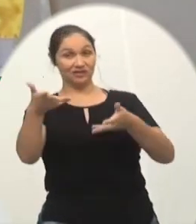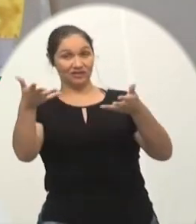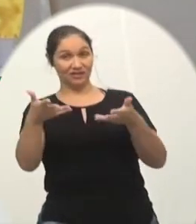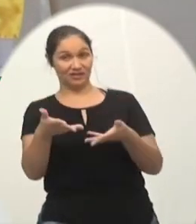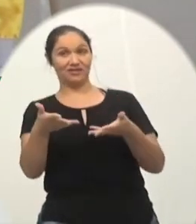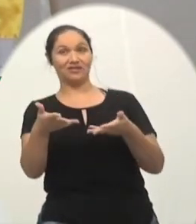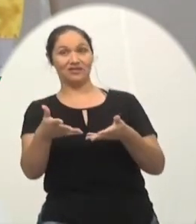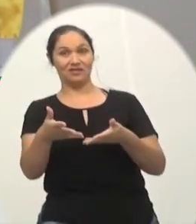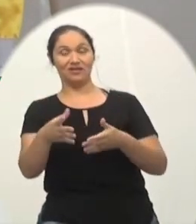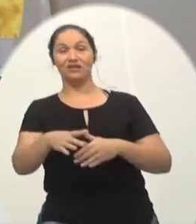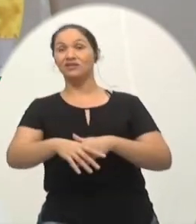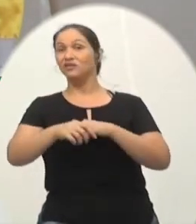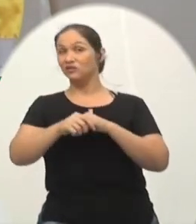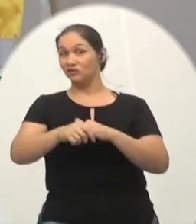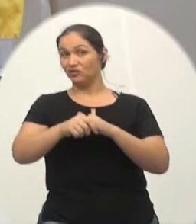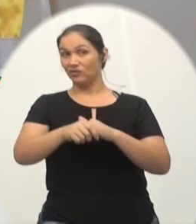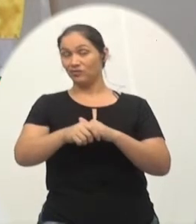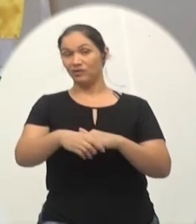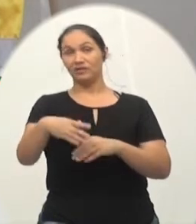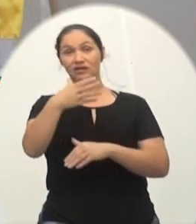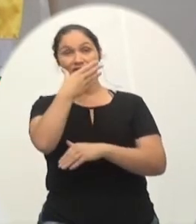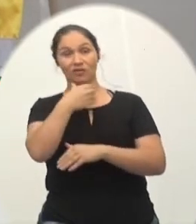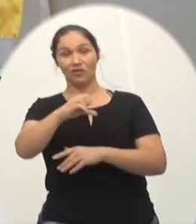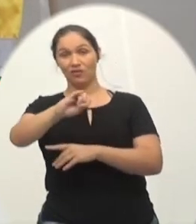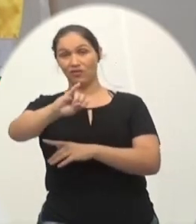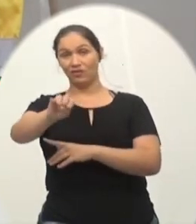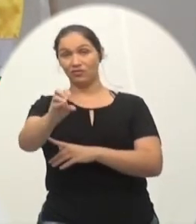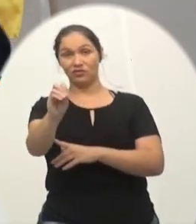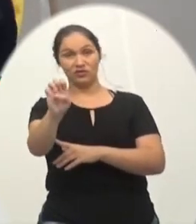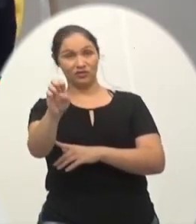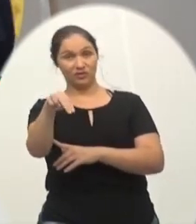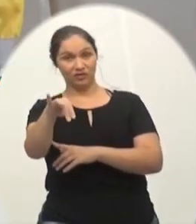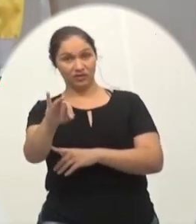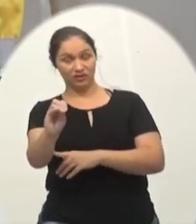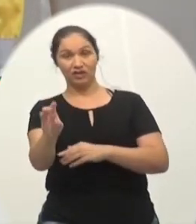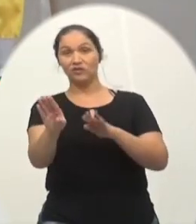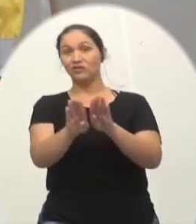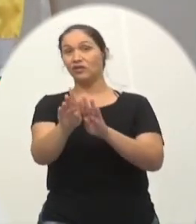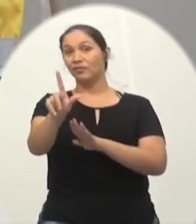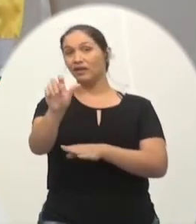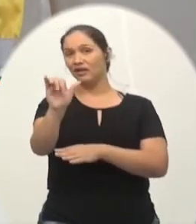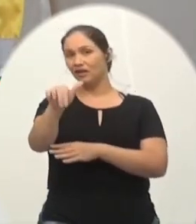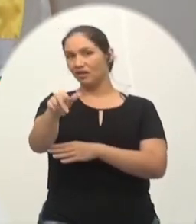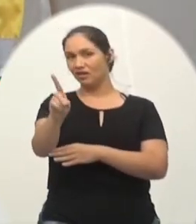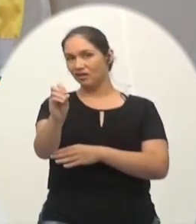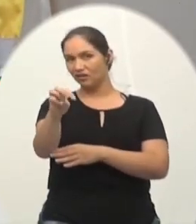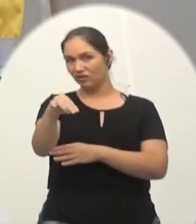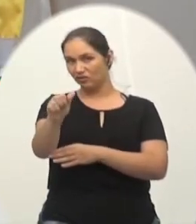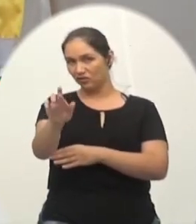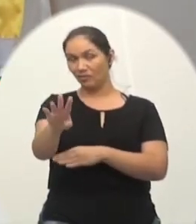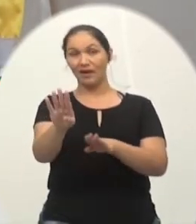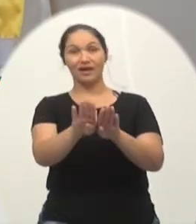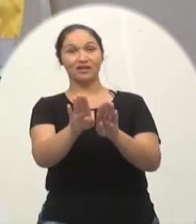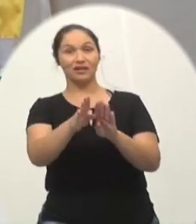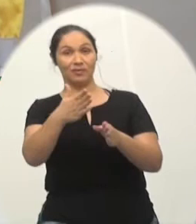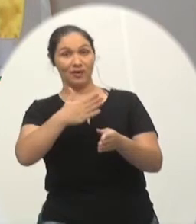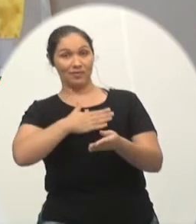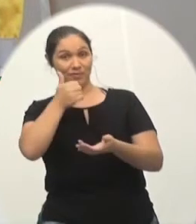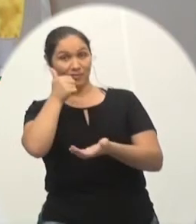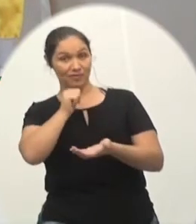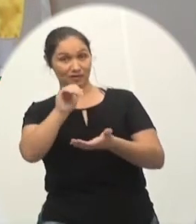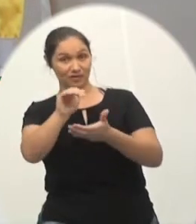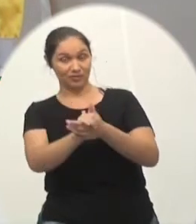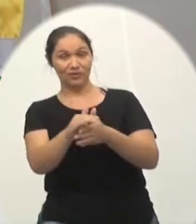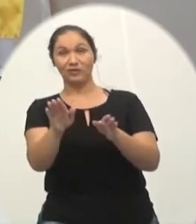a presença do Joênio Minato, nosso parceirão, o Lindomar Pinto, que chegou aí também, a Lise, a minha esposa, as minhas filhas que estão aqui